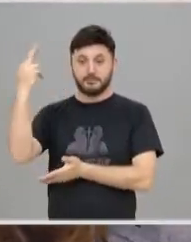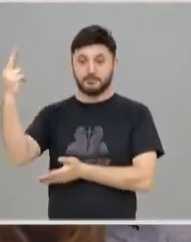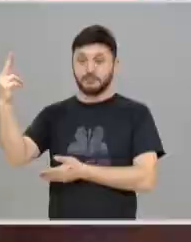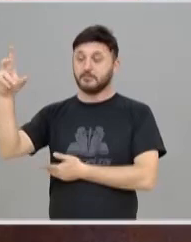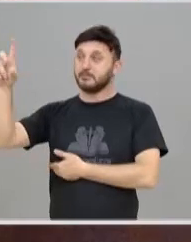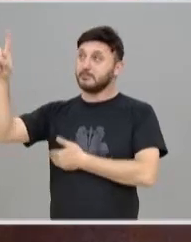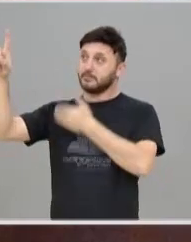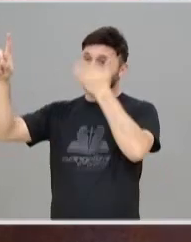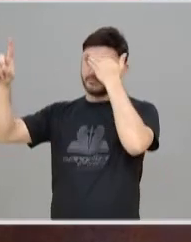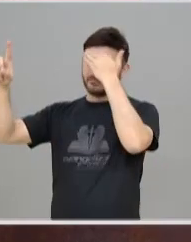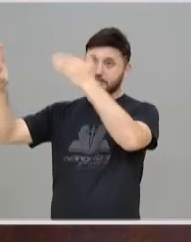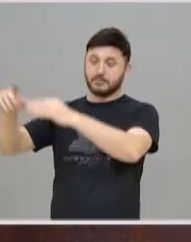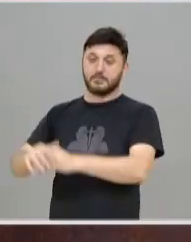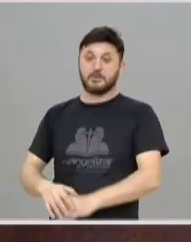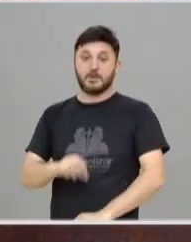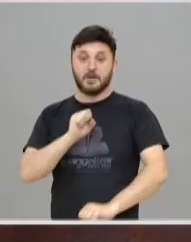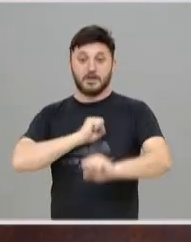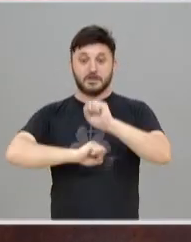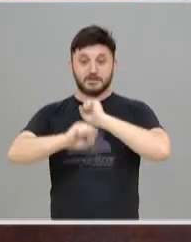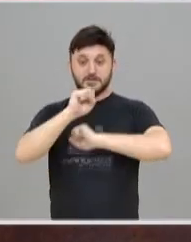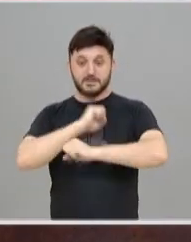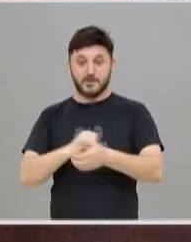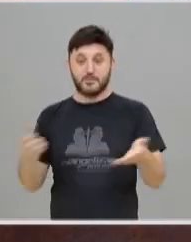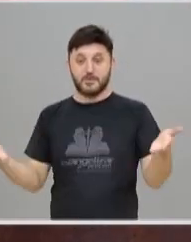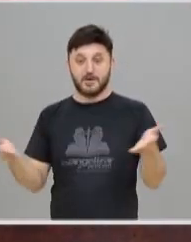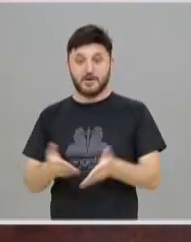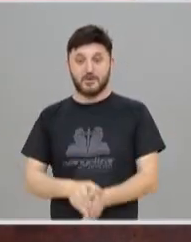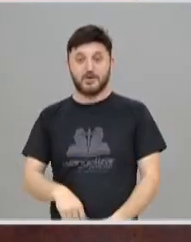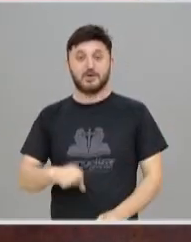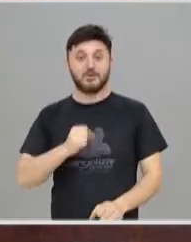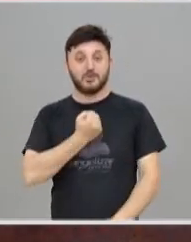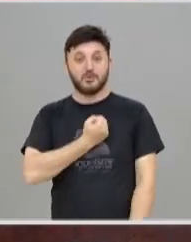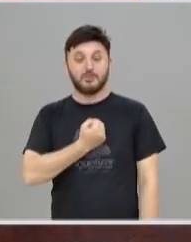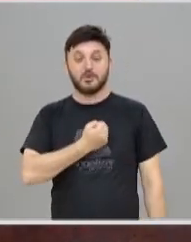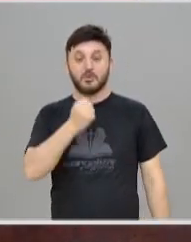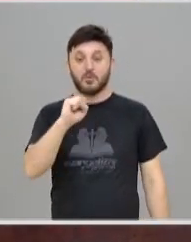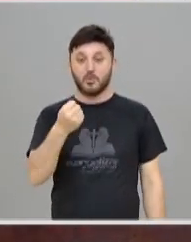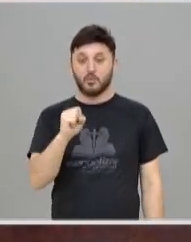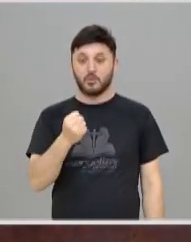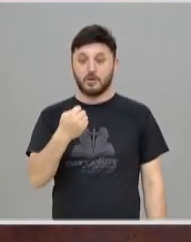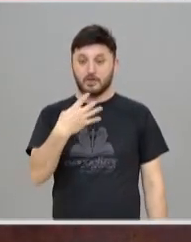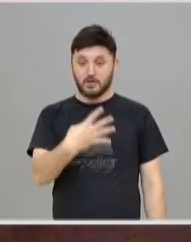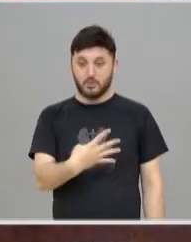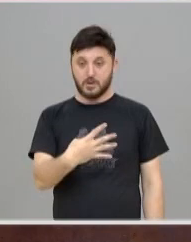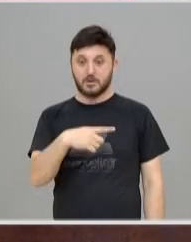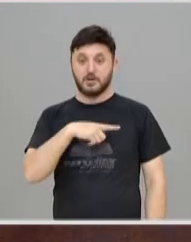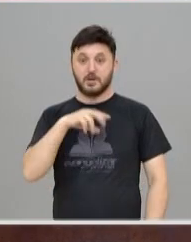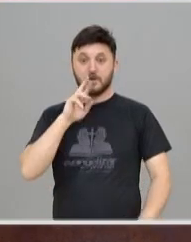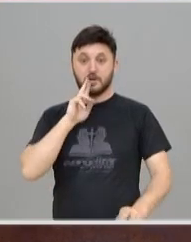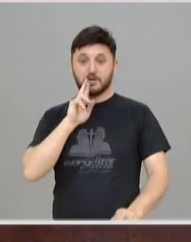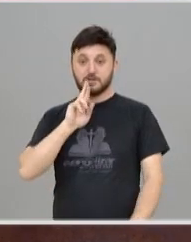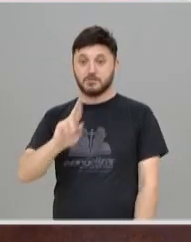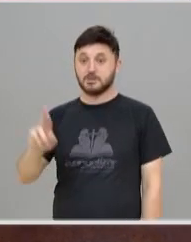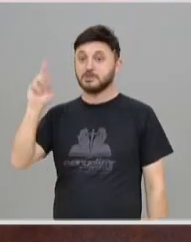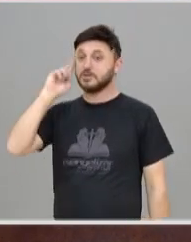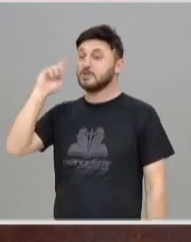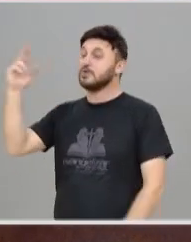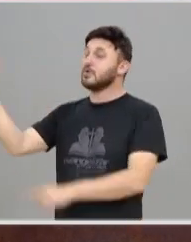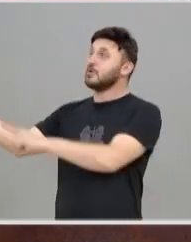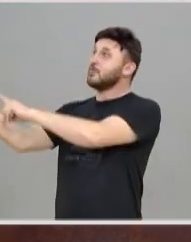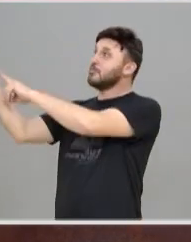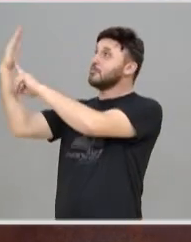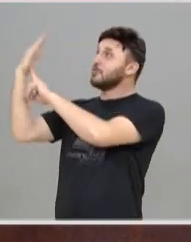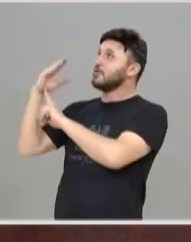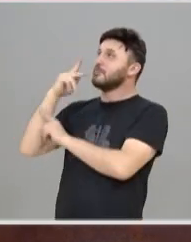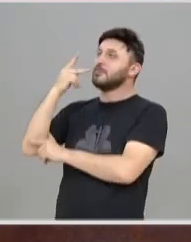Deus. Meditando esta leitura, cantemos o Salmo 84, que tem como antífona: mostrai-nos, ó